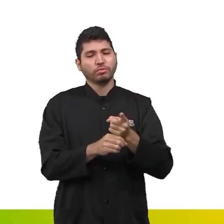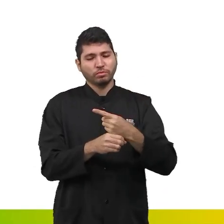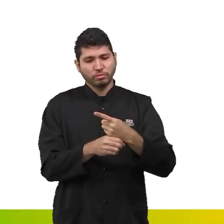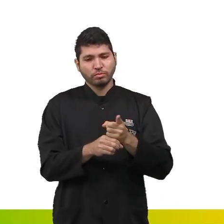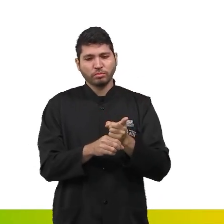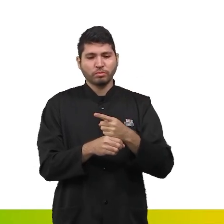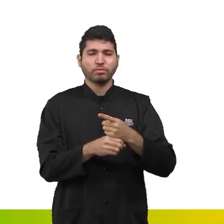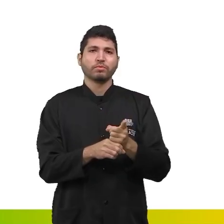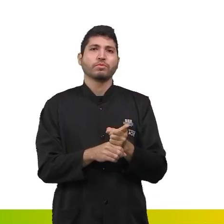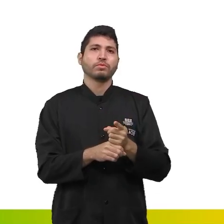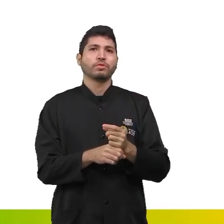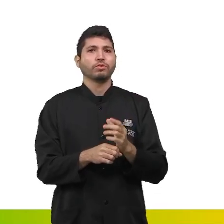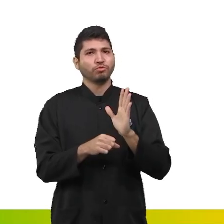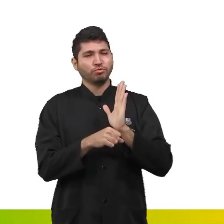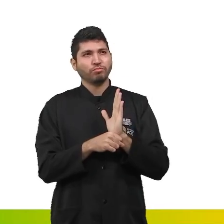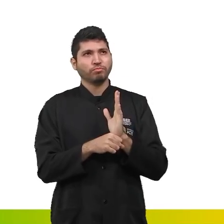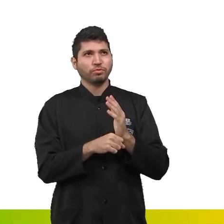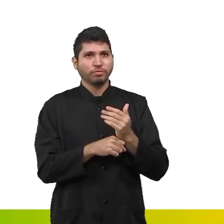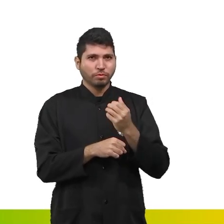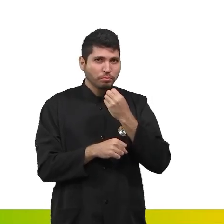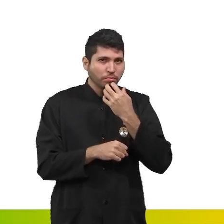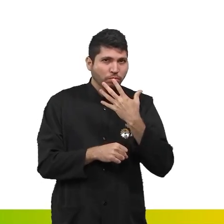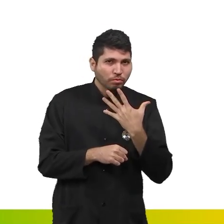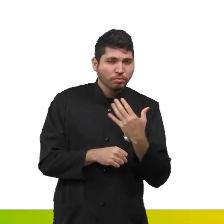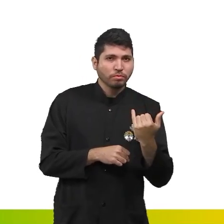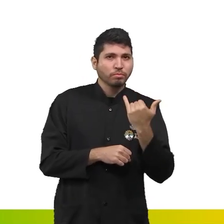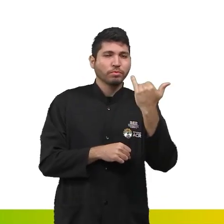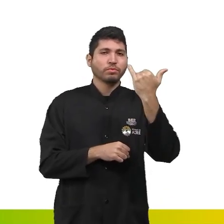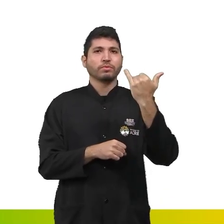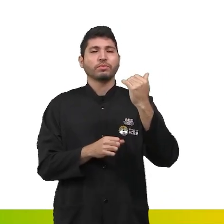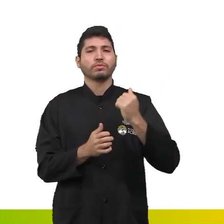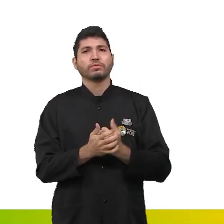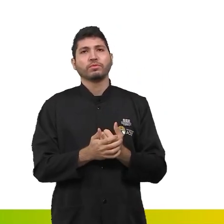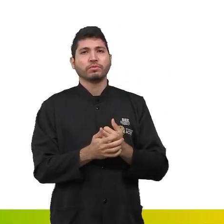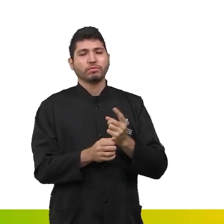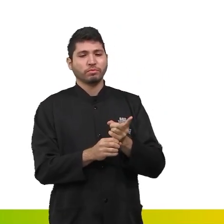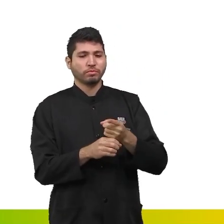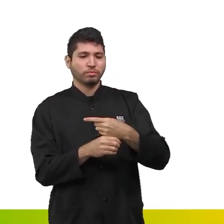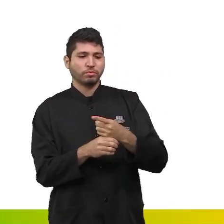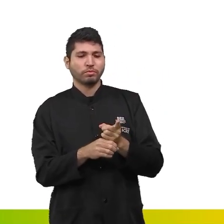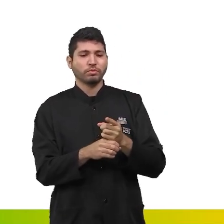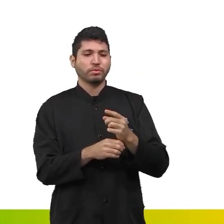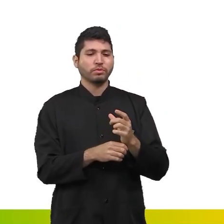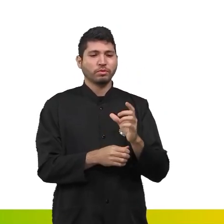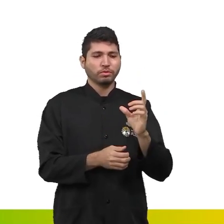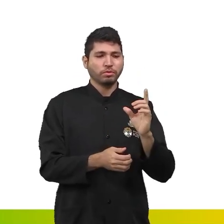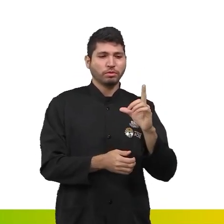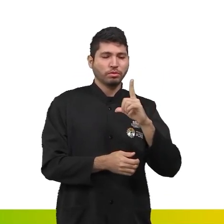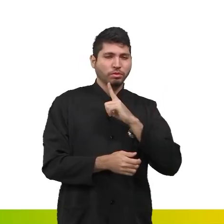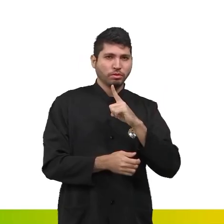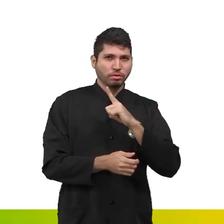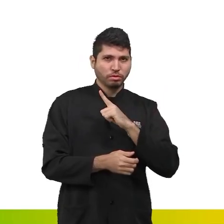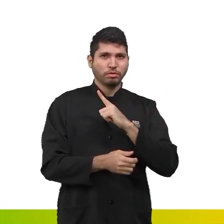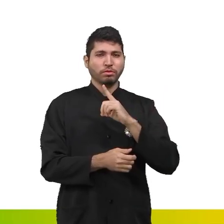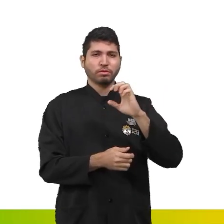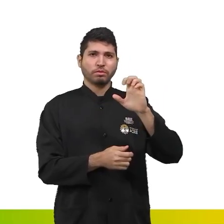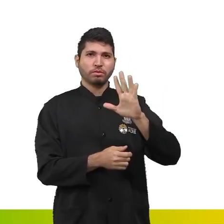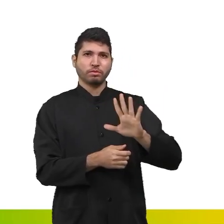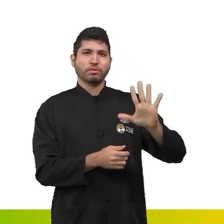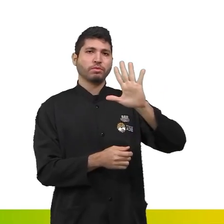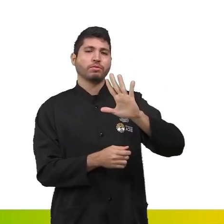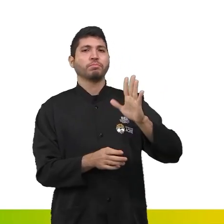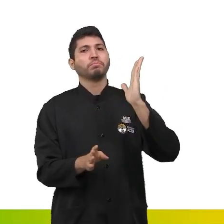das coisas que possibilitou, essa bússola só existe na Europa por conta da convivência, do